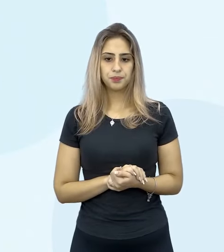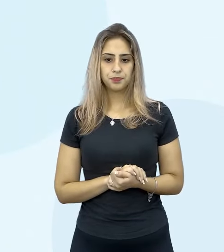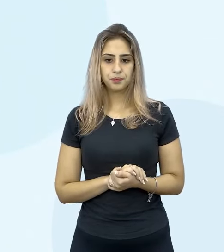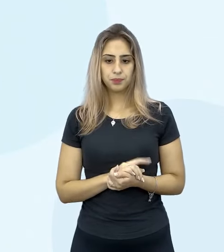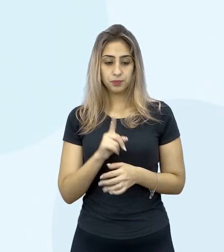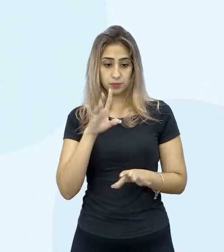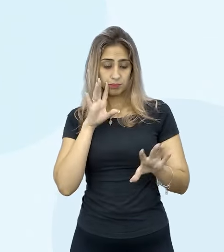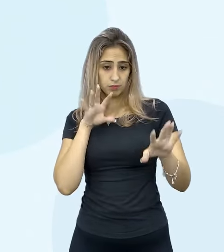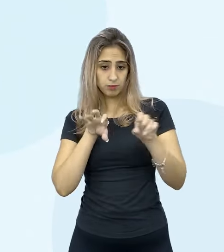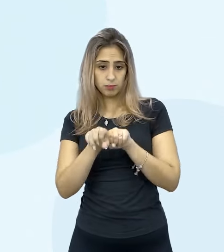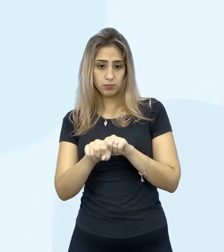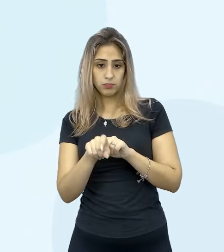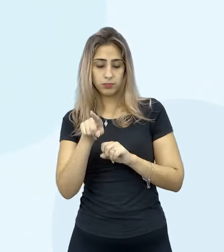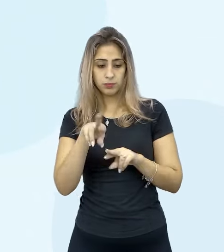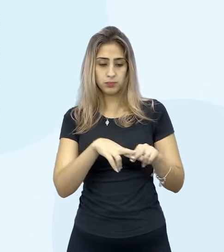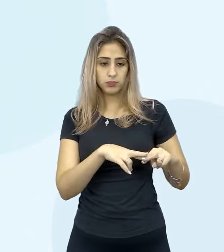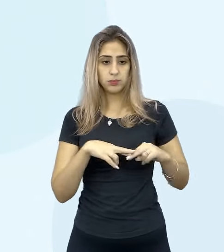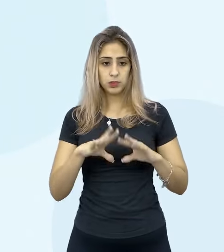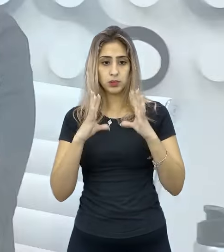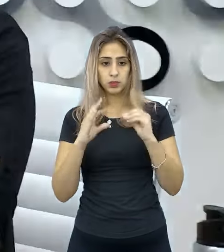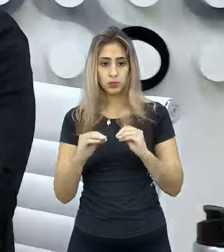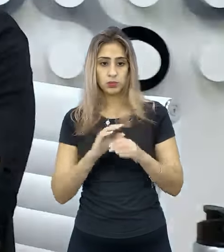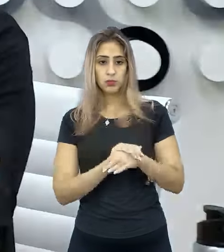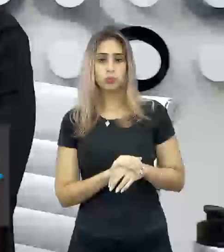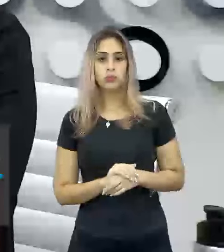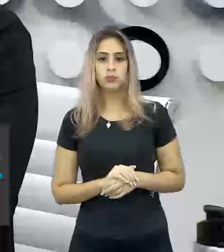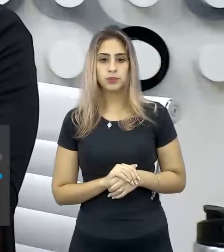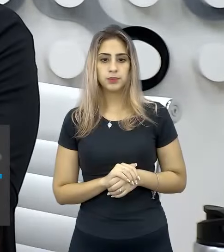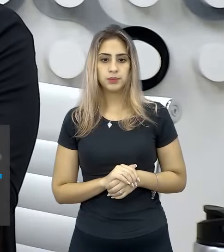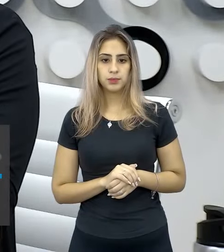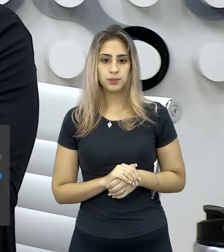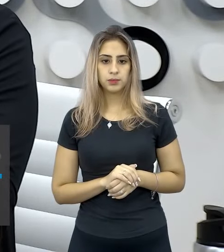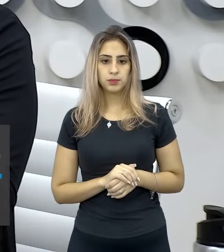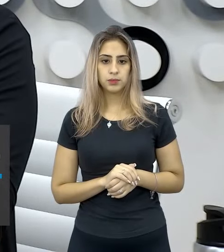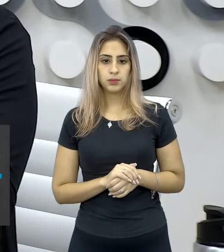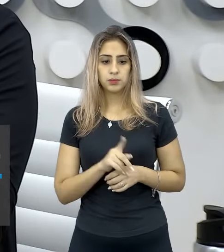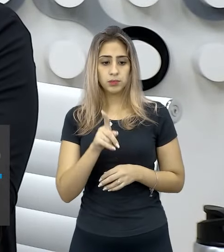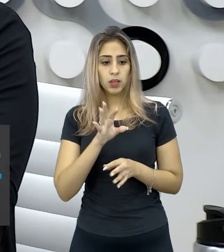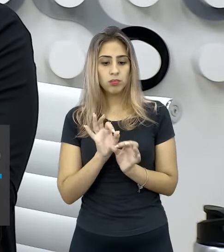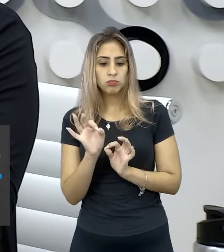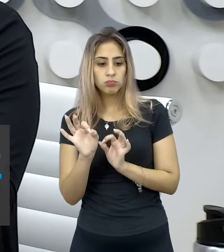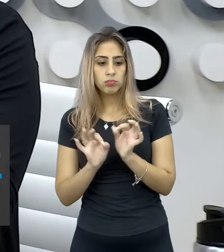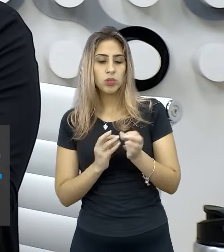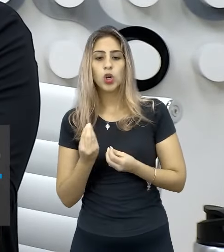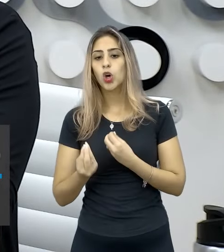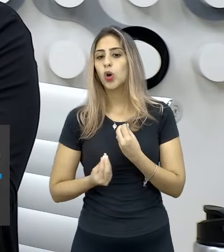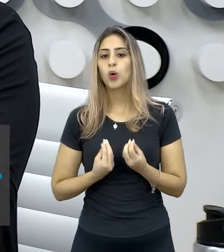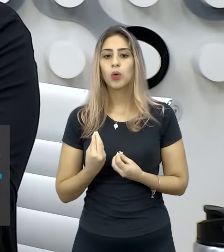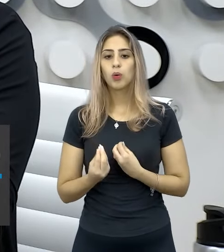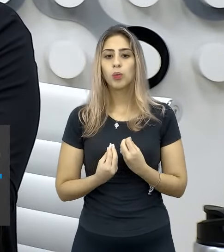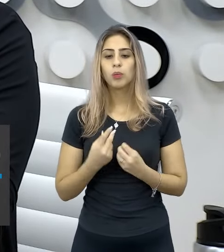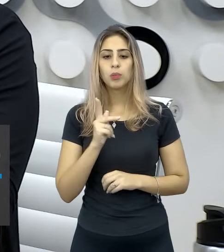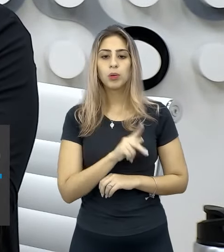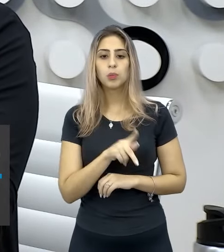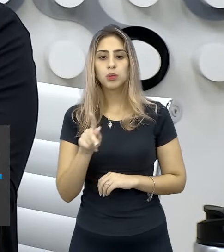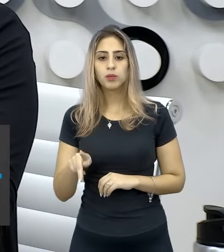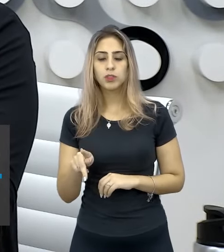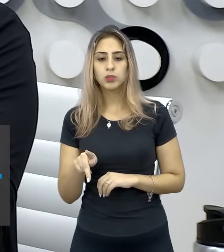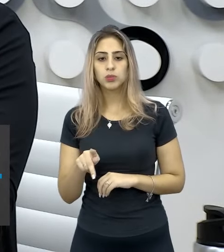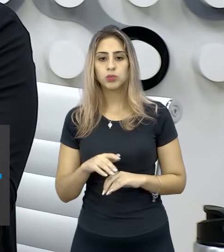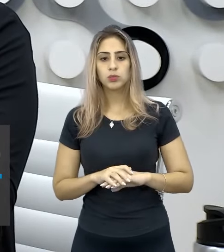itinerários formativos, a resolução, tudo, a portaria, no caso, ela direciona como que o professor